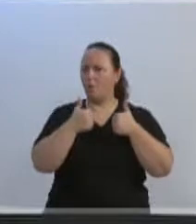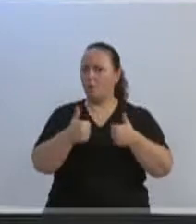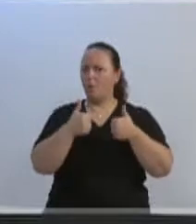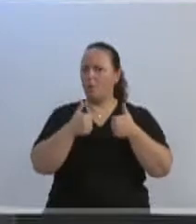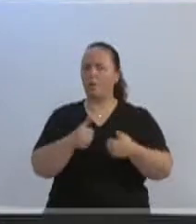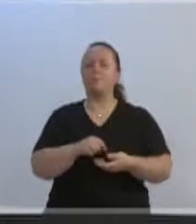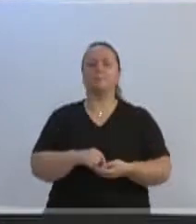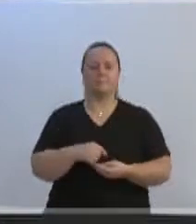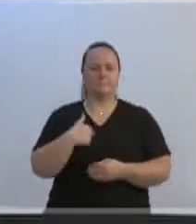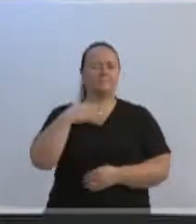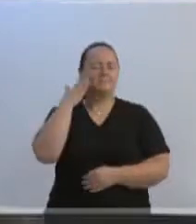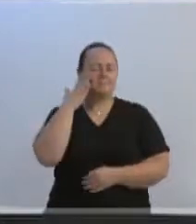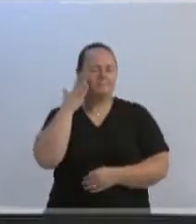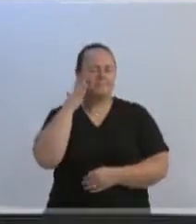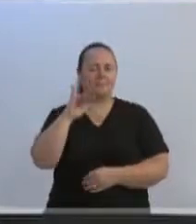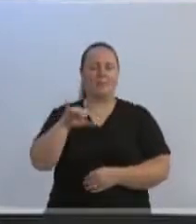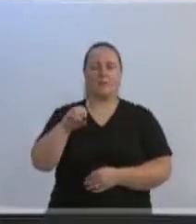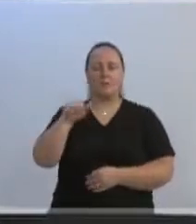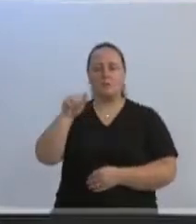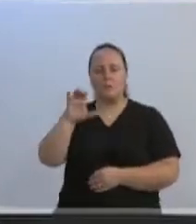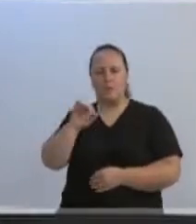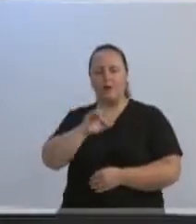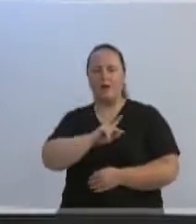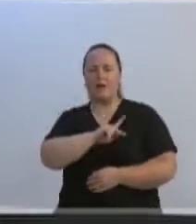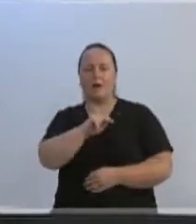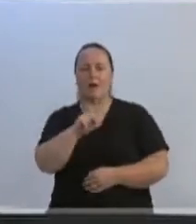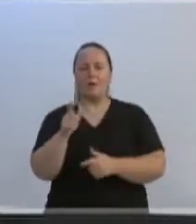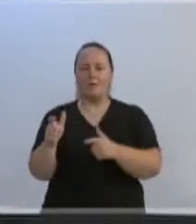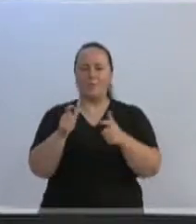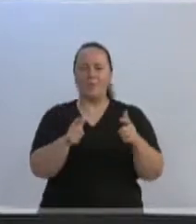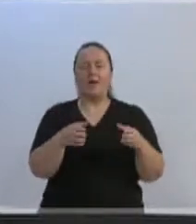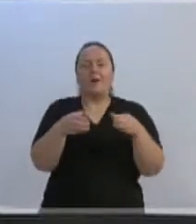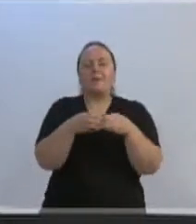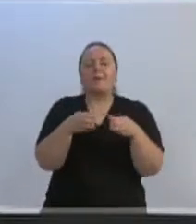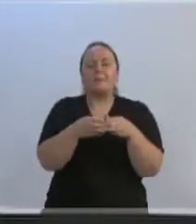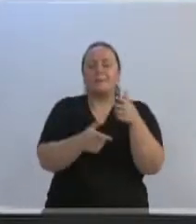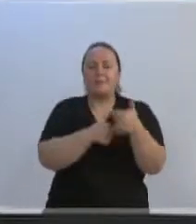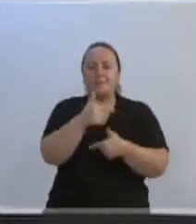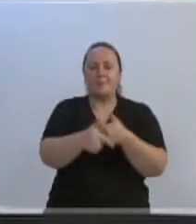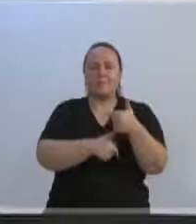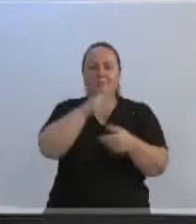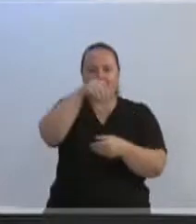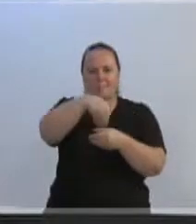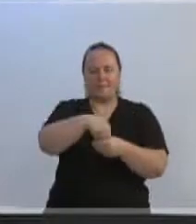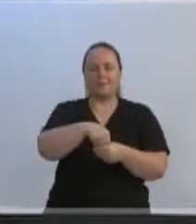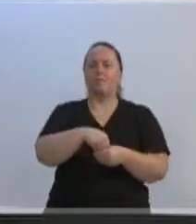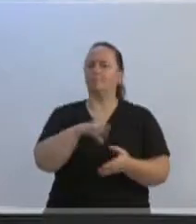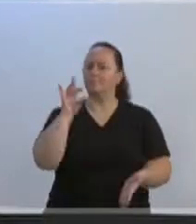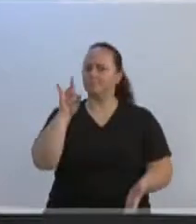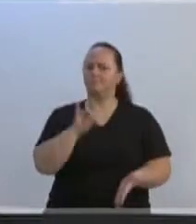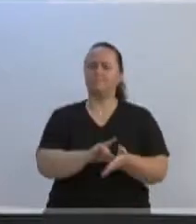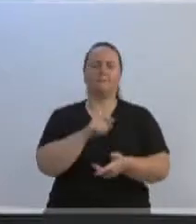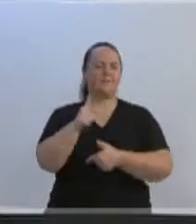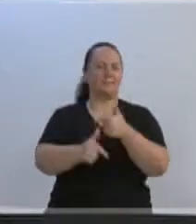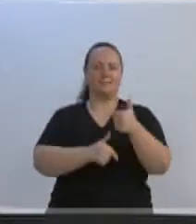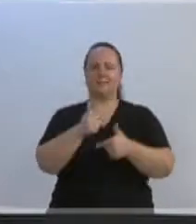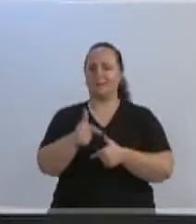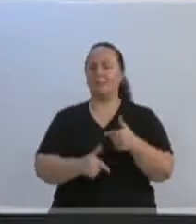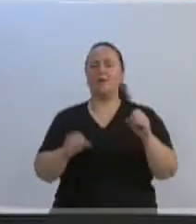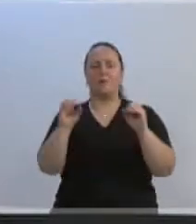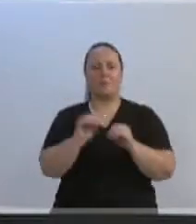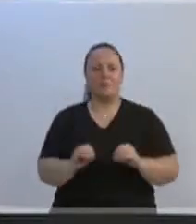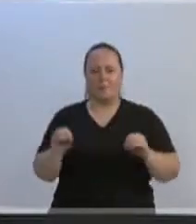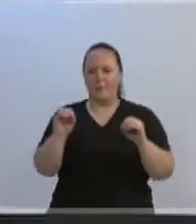batista gil martins e toda toda aquela equipe lá é tem feito mendonça tem feito um ótimo trabalho parabéns à